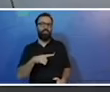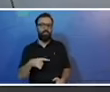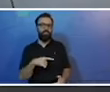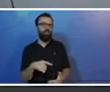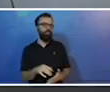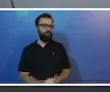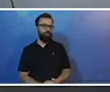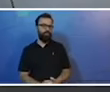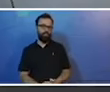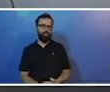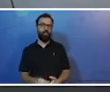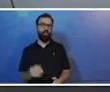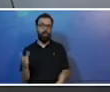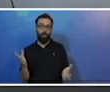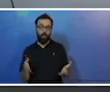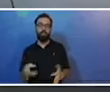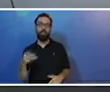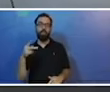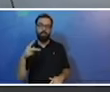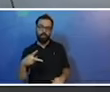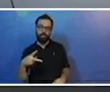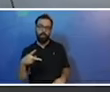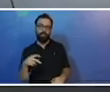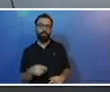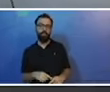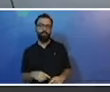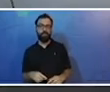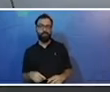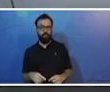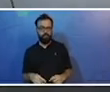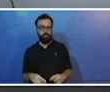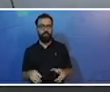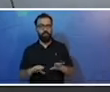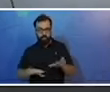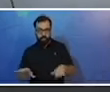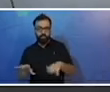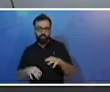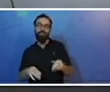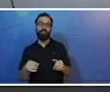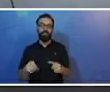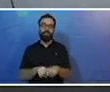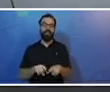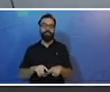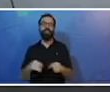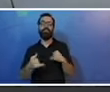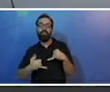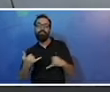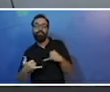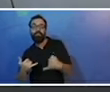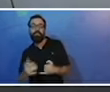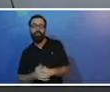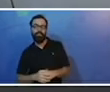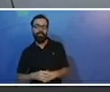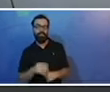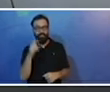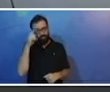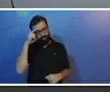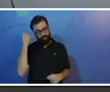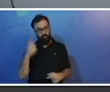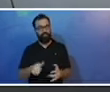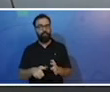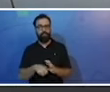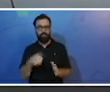E hoje nós vamos fazer duas como exemplo aqui vocês pra gente poder se movimentar e se divertir também certo a primeira